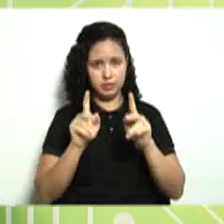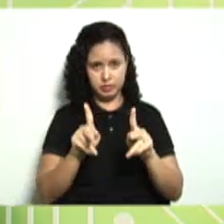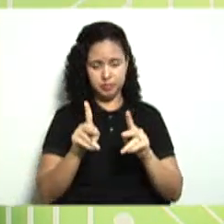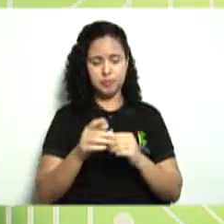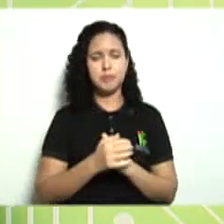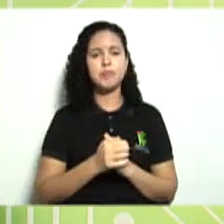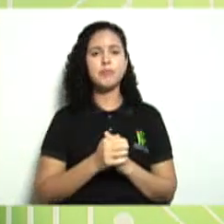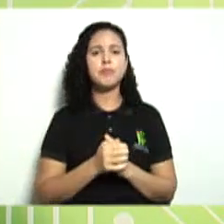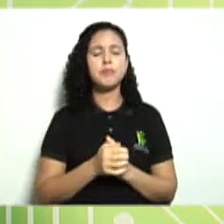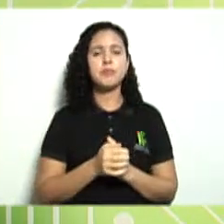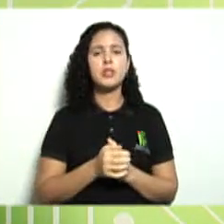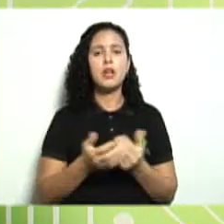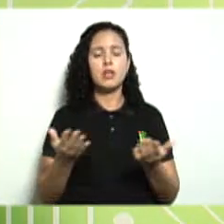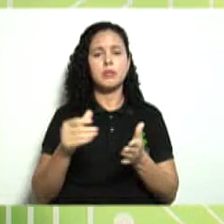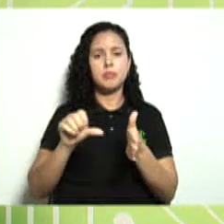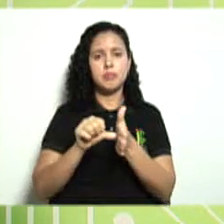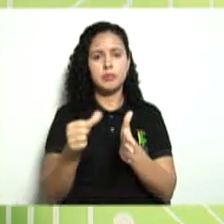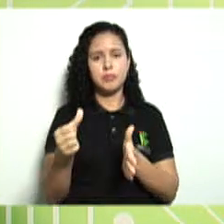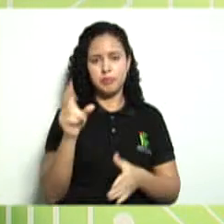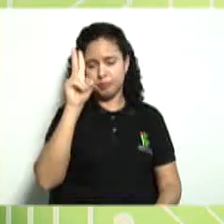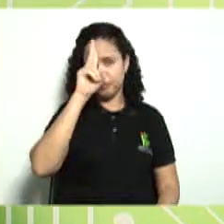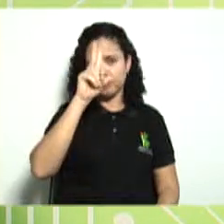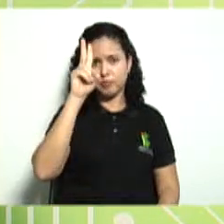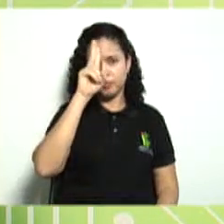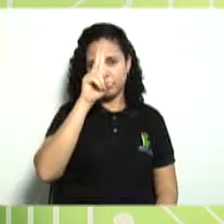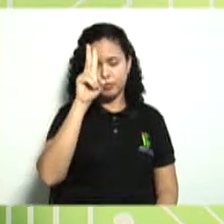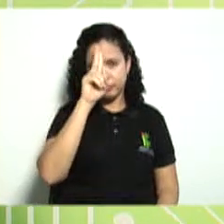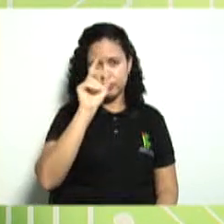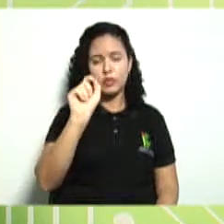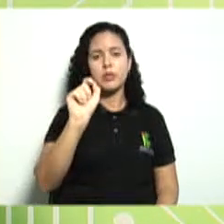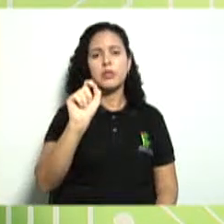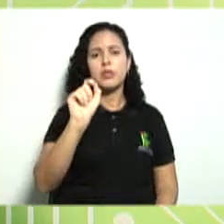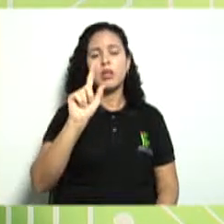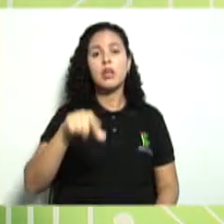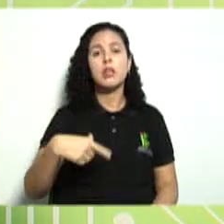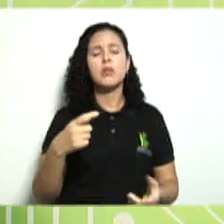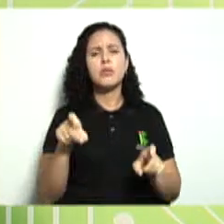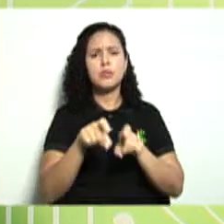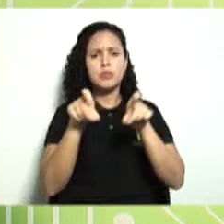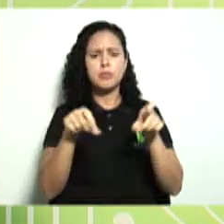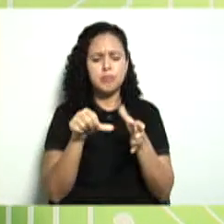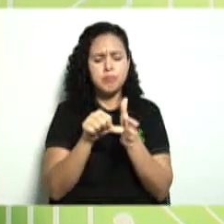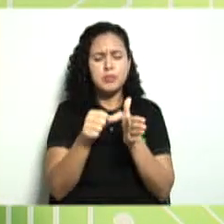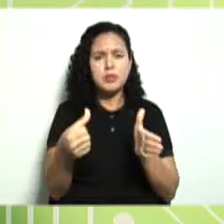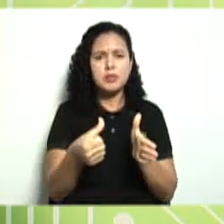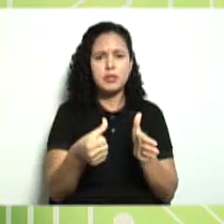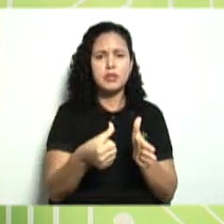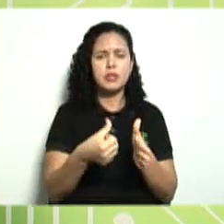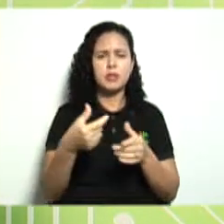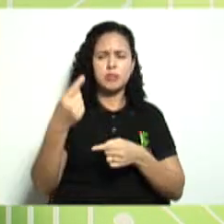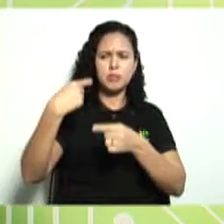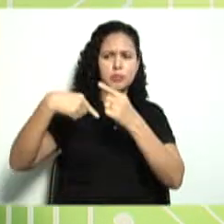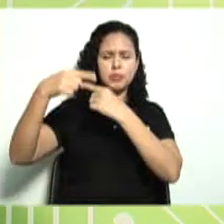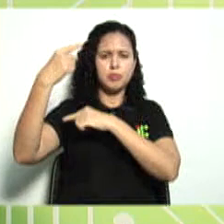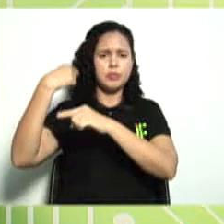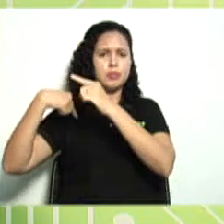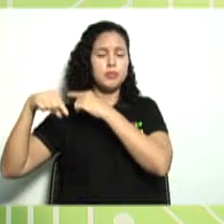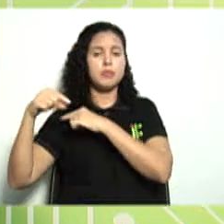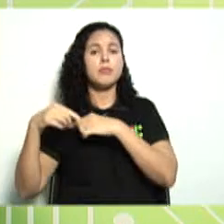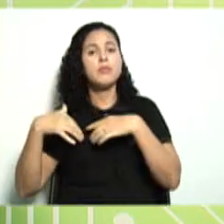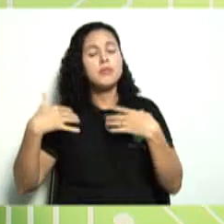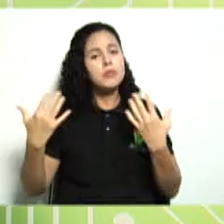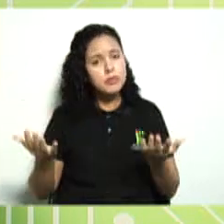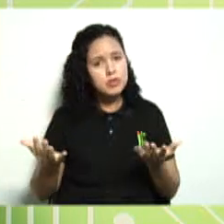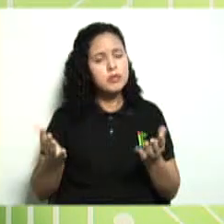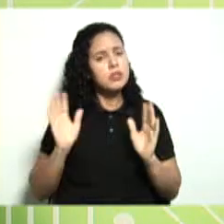certo? Então, primeiro, vamos relembrar qual foi o computador, o primeiro computador que surgiu. Na primeira aula a gente comentou sobre